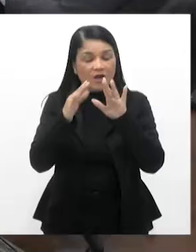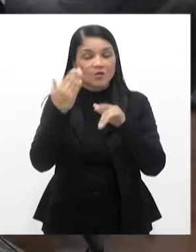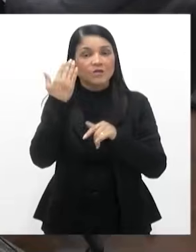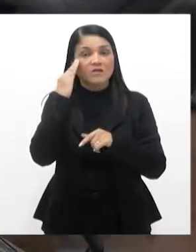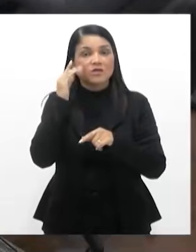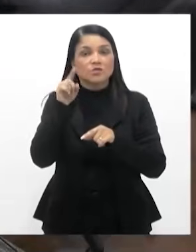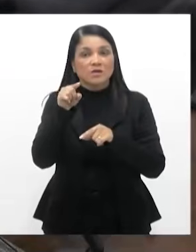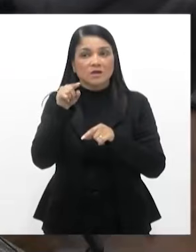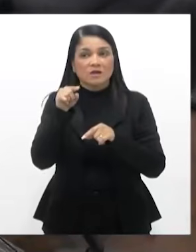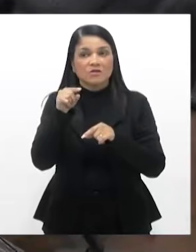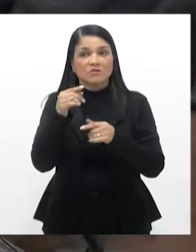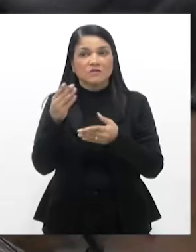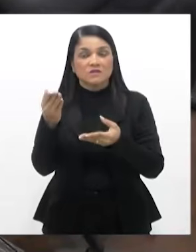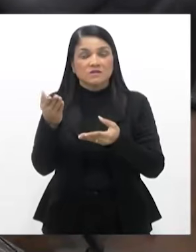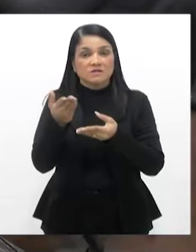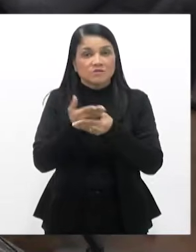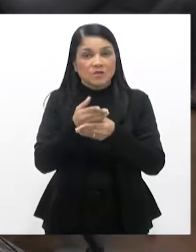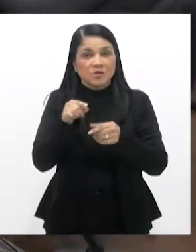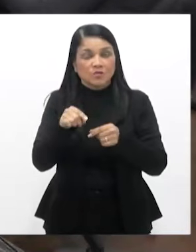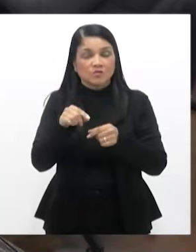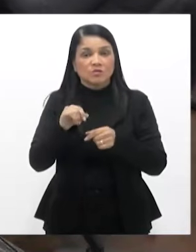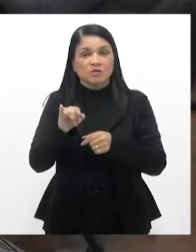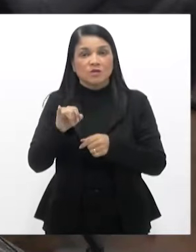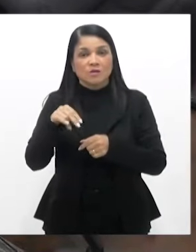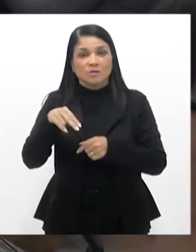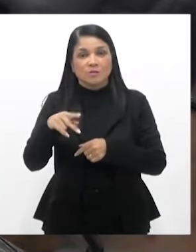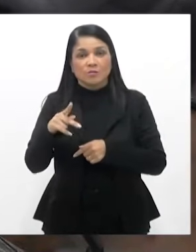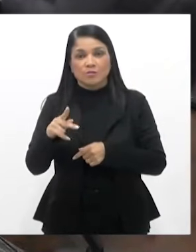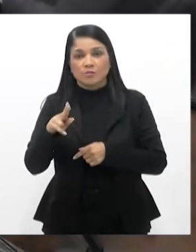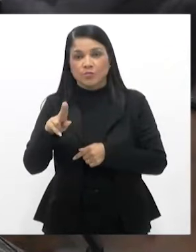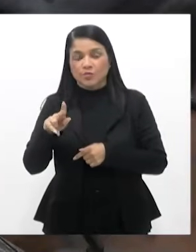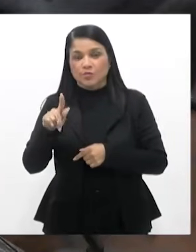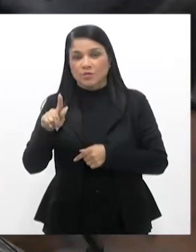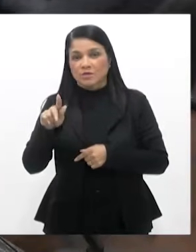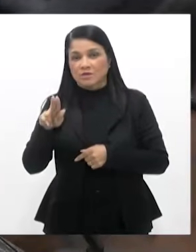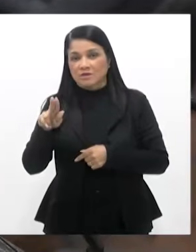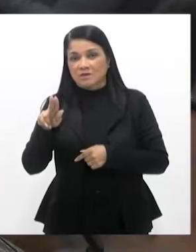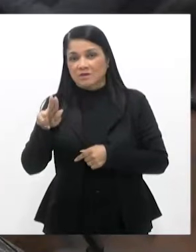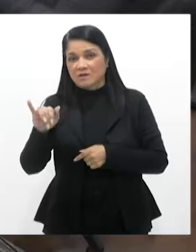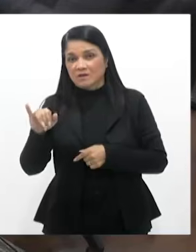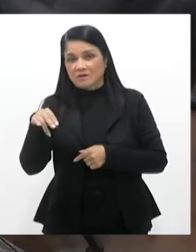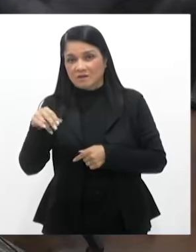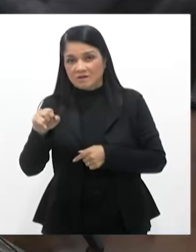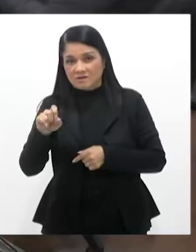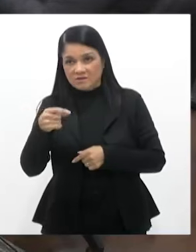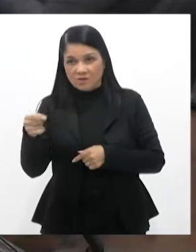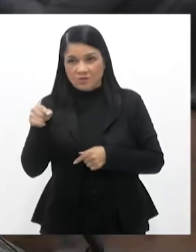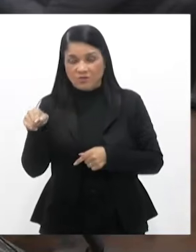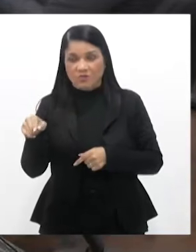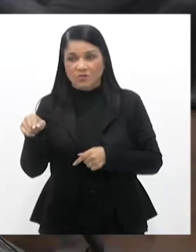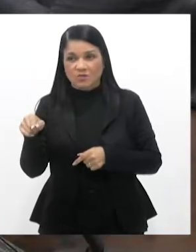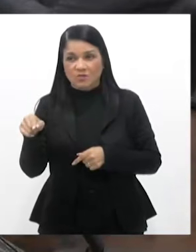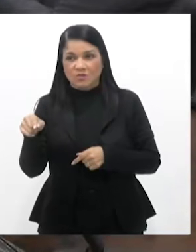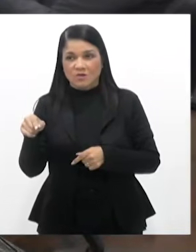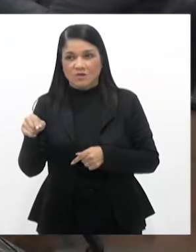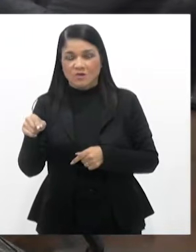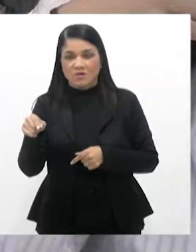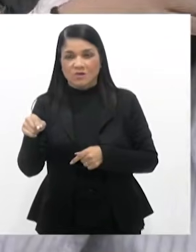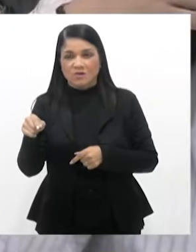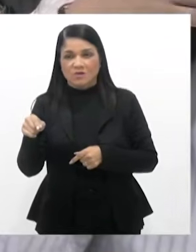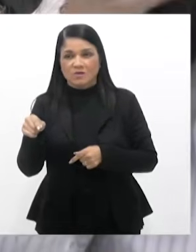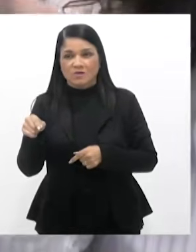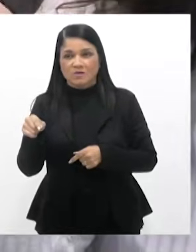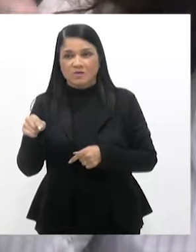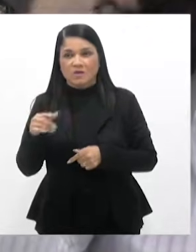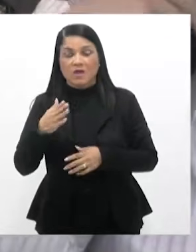impugnação. Quando você entra com recurso de impugnação. Não, peraí. E no Esse quinto- parágrafo não deveria, na verdade, A meu estar ver, nesse, não está nítido